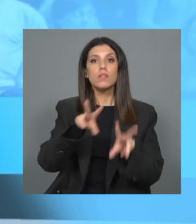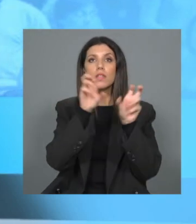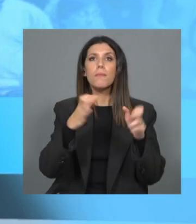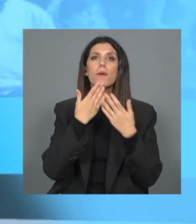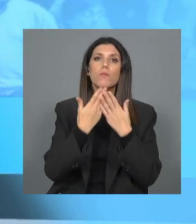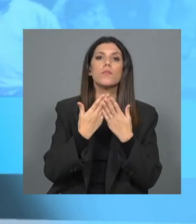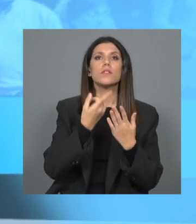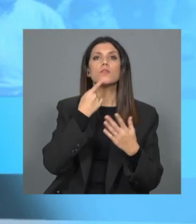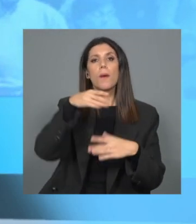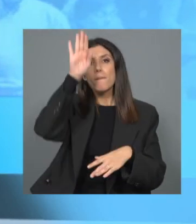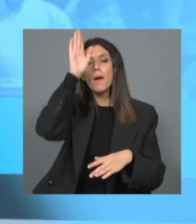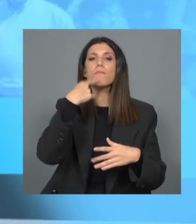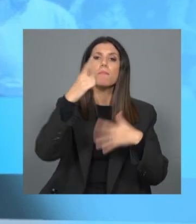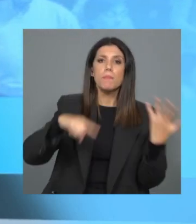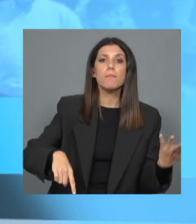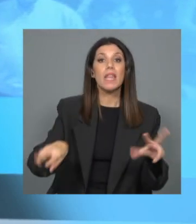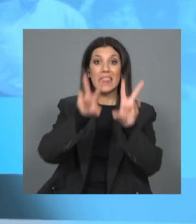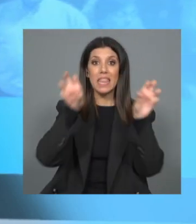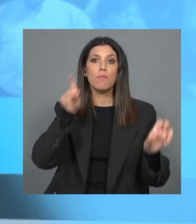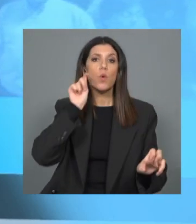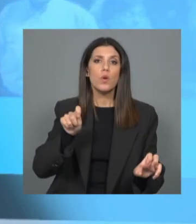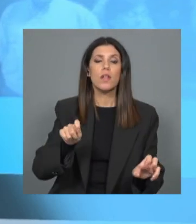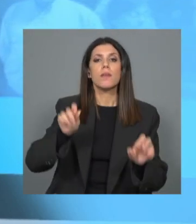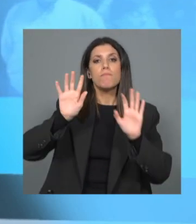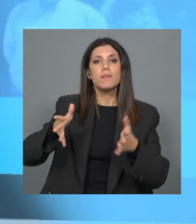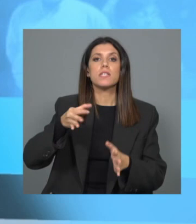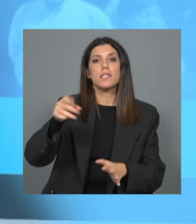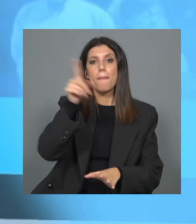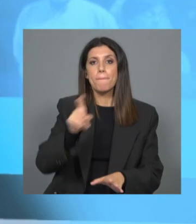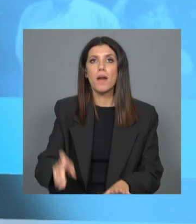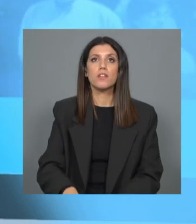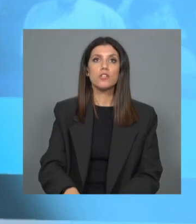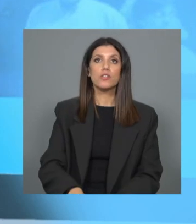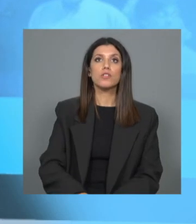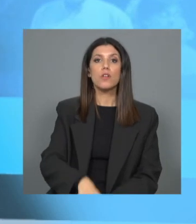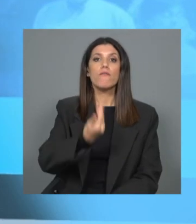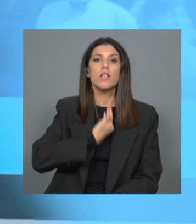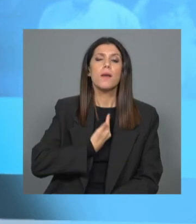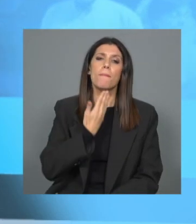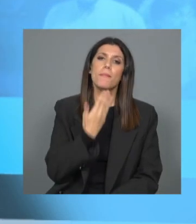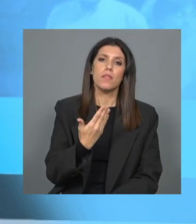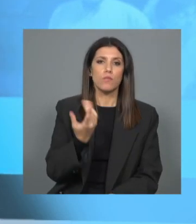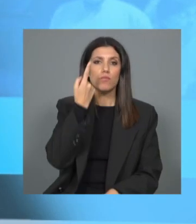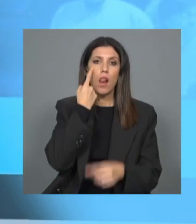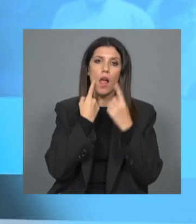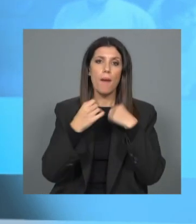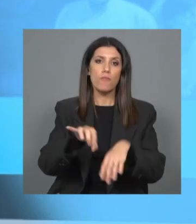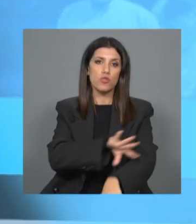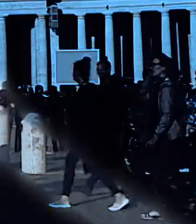afirmado pelo Papa. A Ucrânia precisa de paz. Um pedido feito por Francisco em lágrimas.